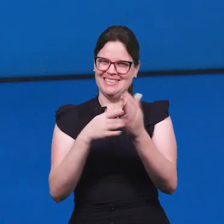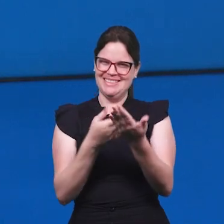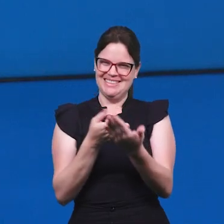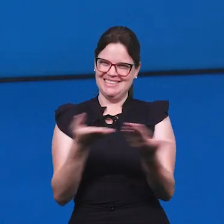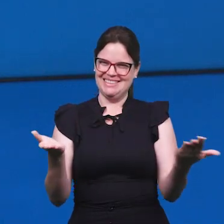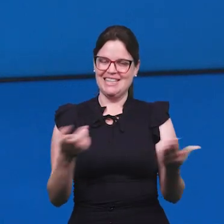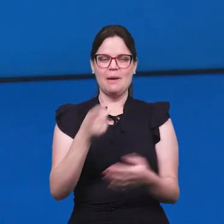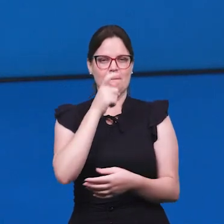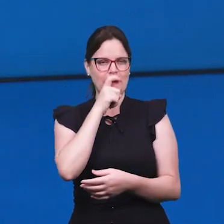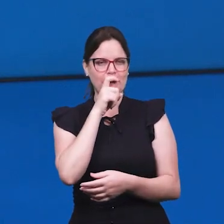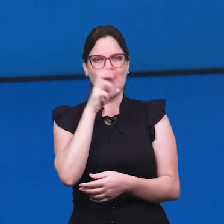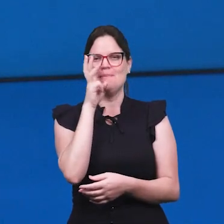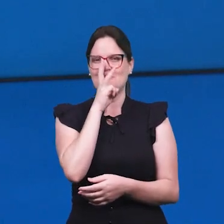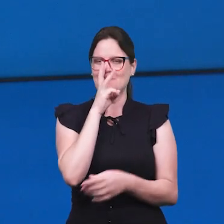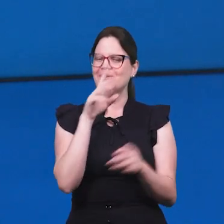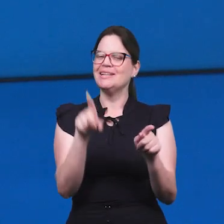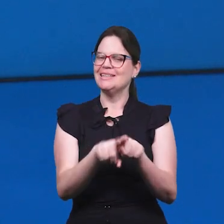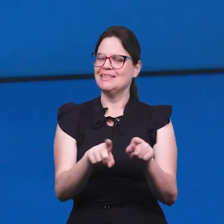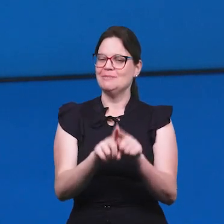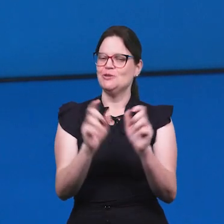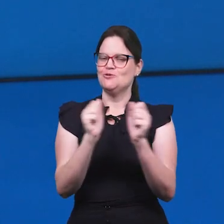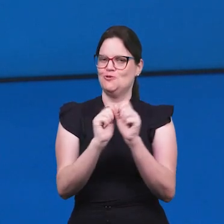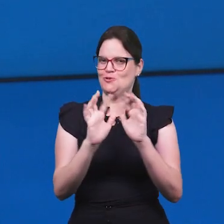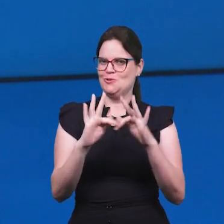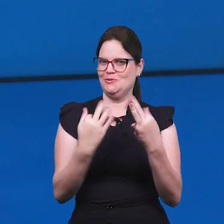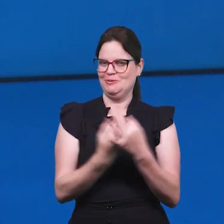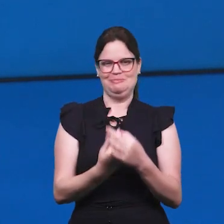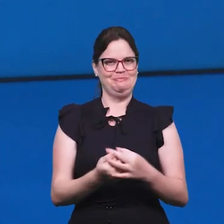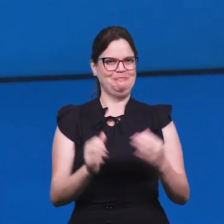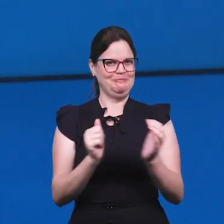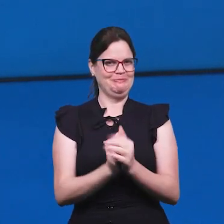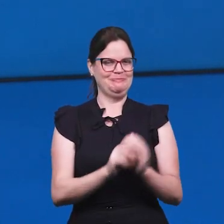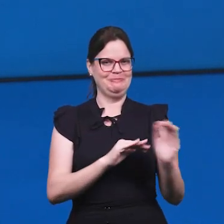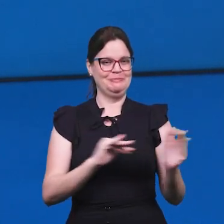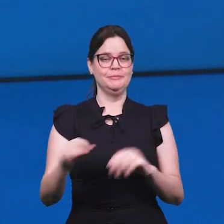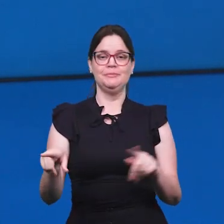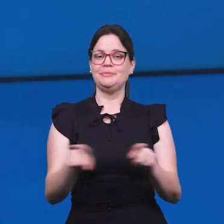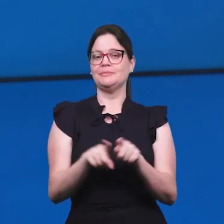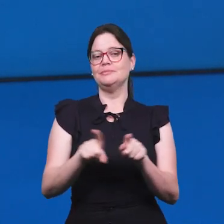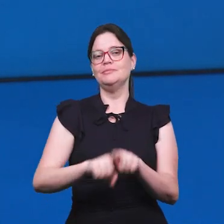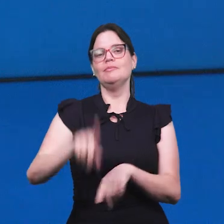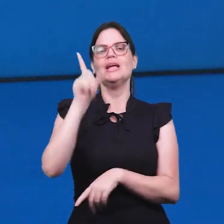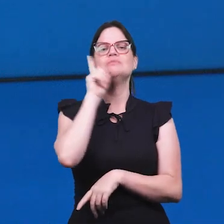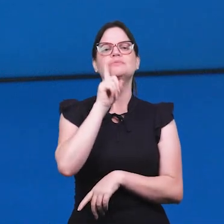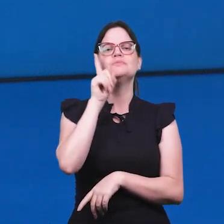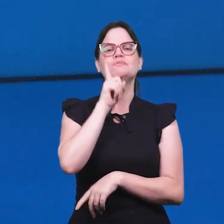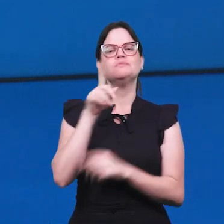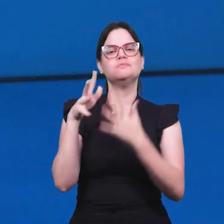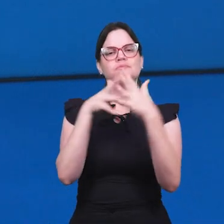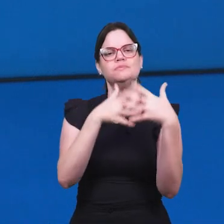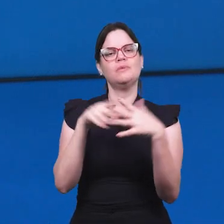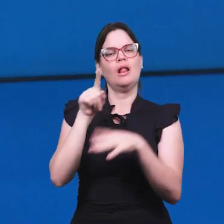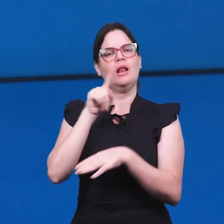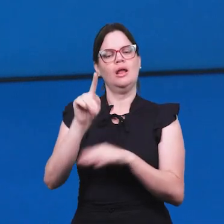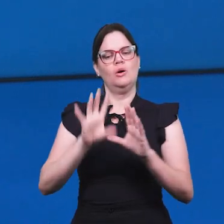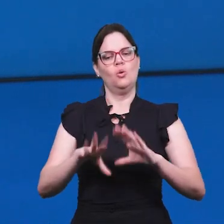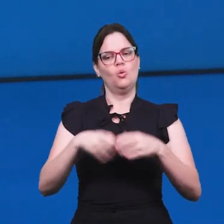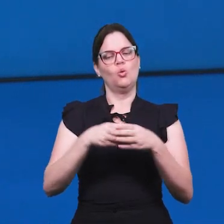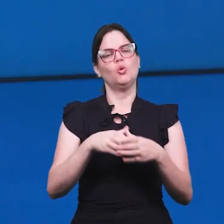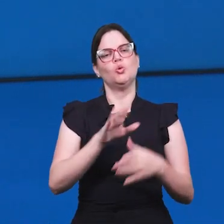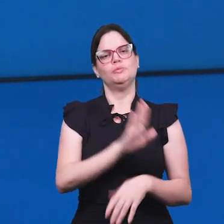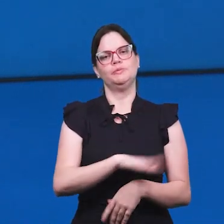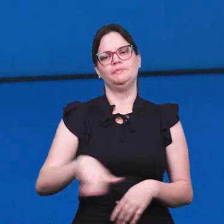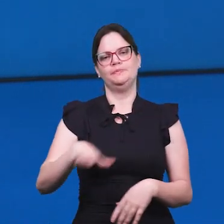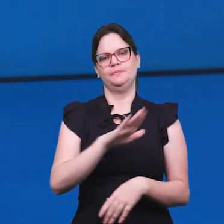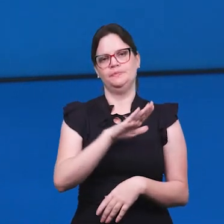particularmente. E eu desejo a você também a paz do Senhor Jesus, ao papai, à mamãe e toda a sua família, né? Também dos